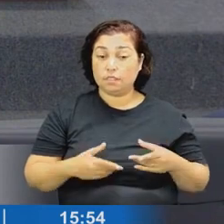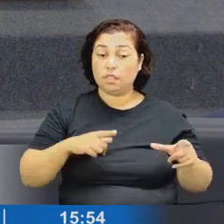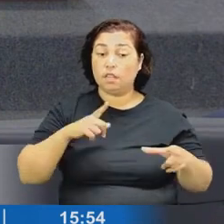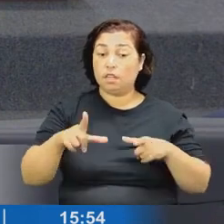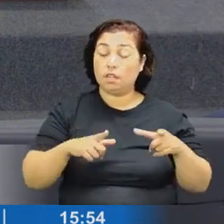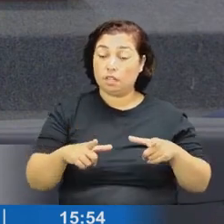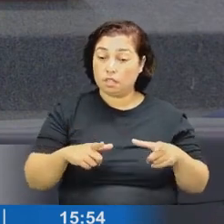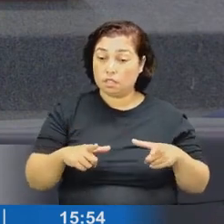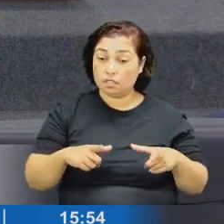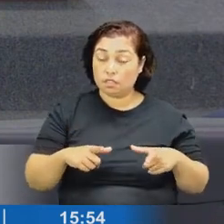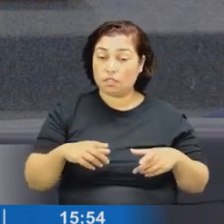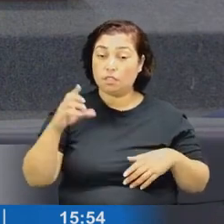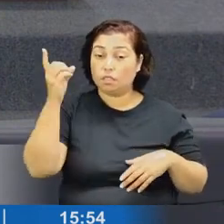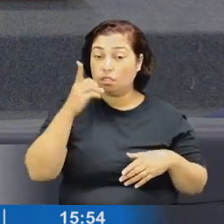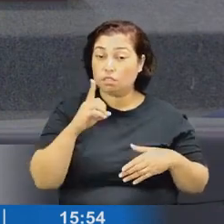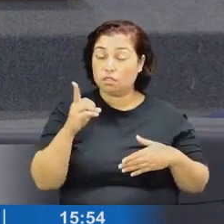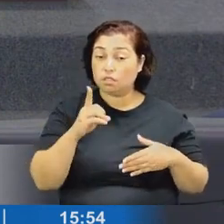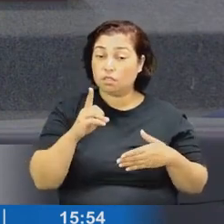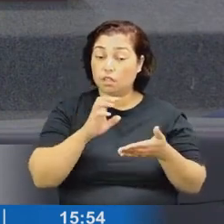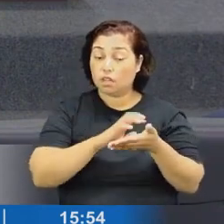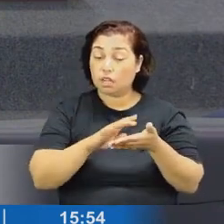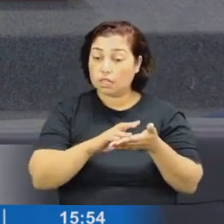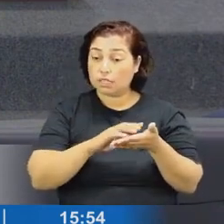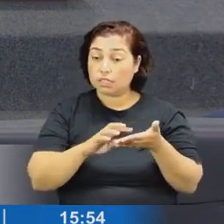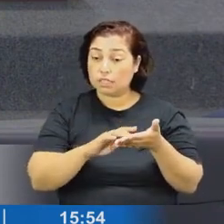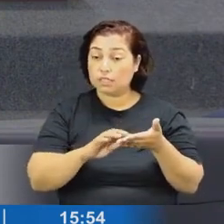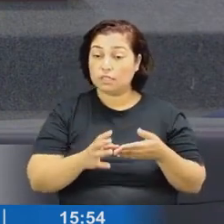direito conteúdo e sem cadastrar